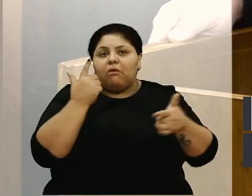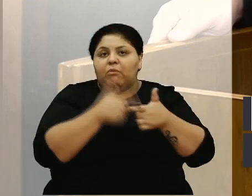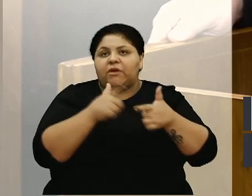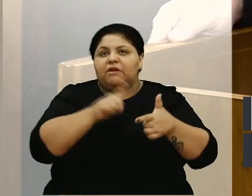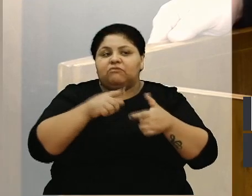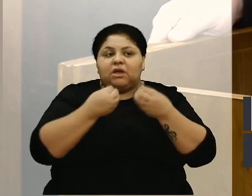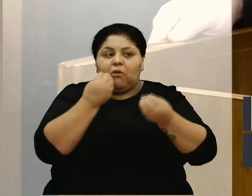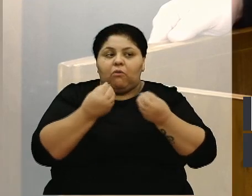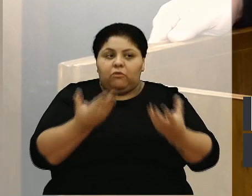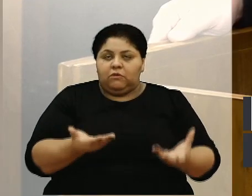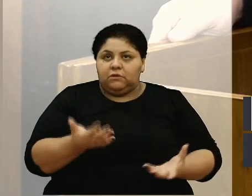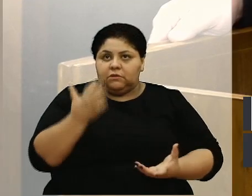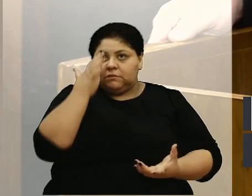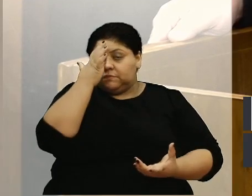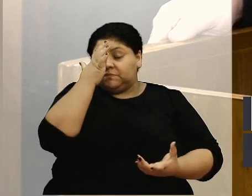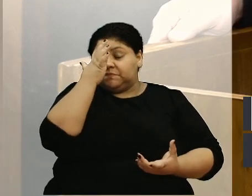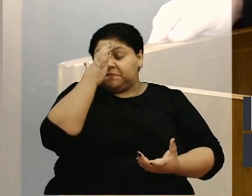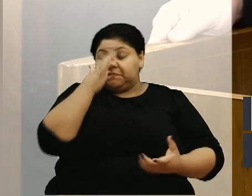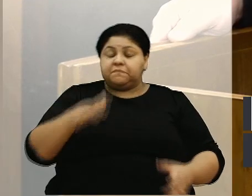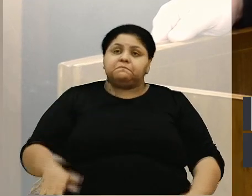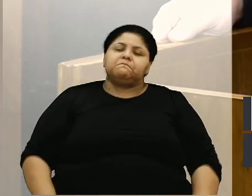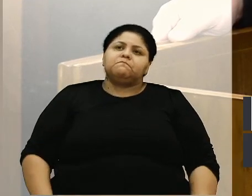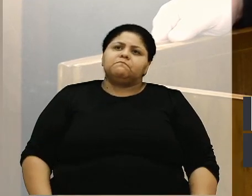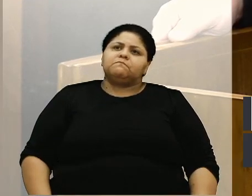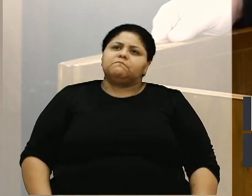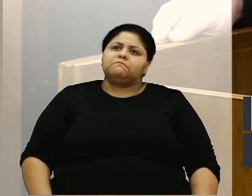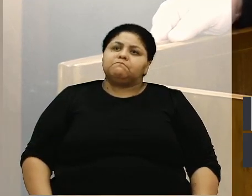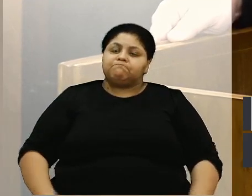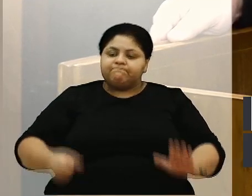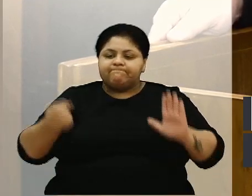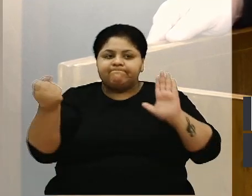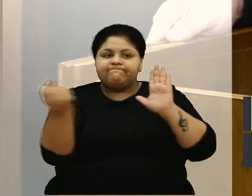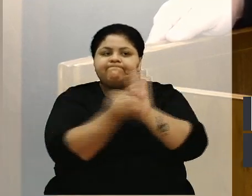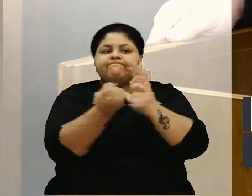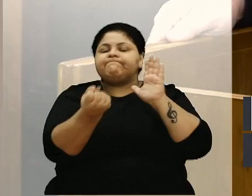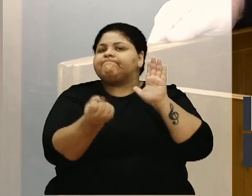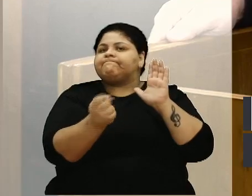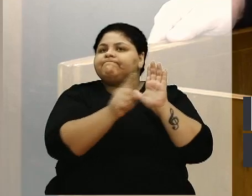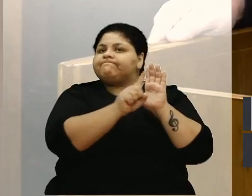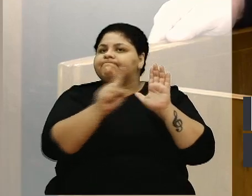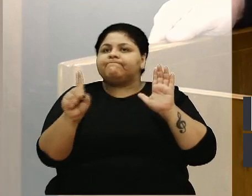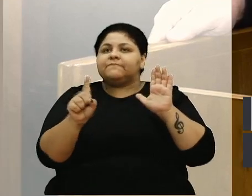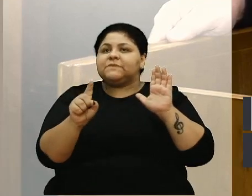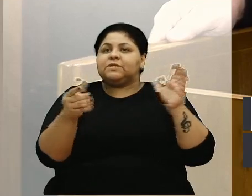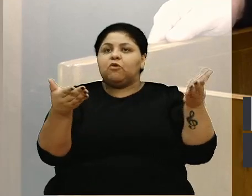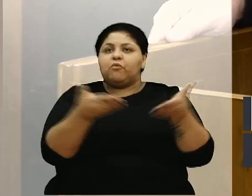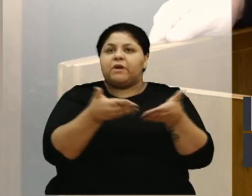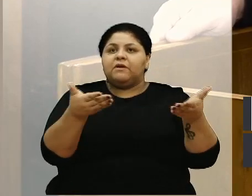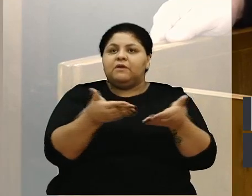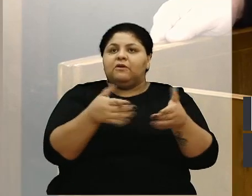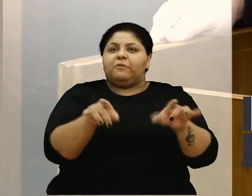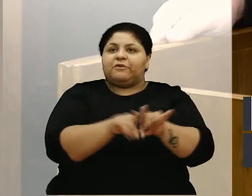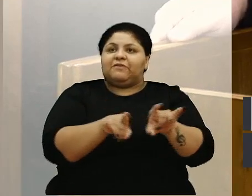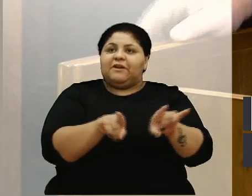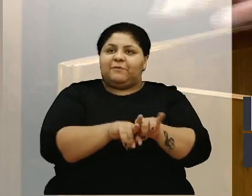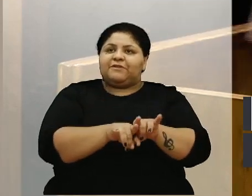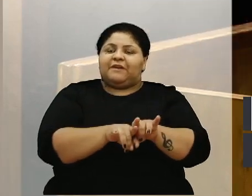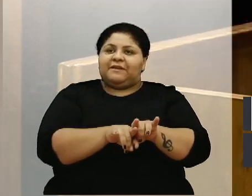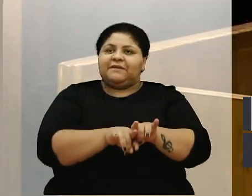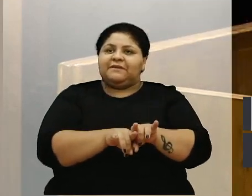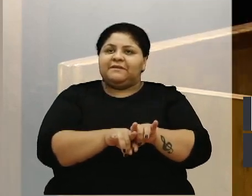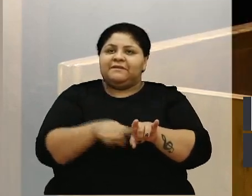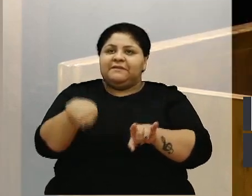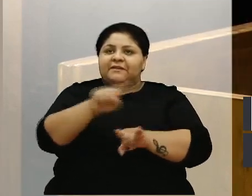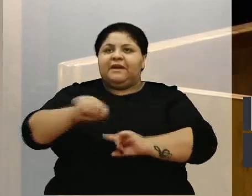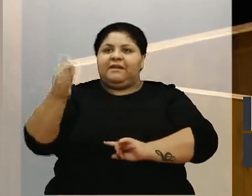existia. Tá? Os impactos não iriam ser para agora. E a gente sabe